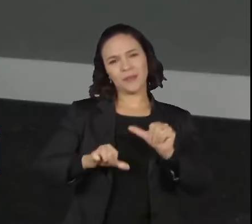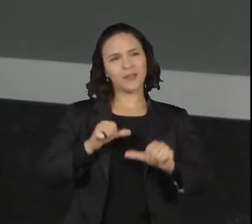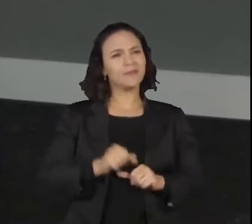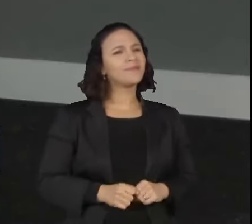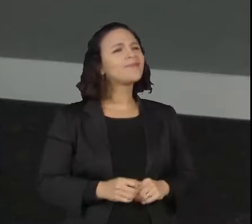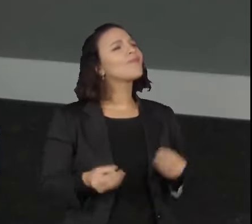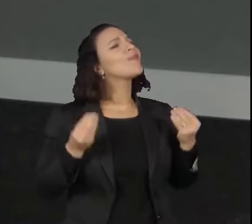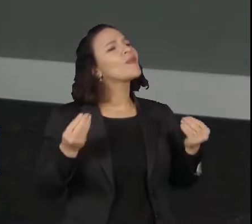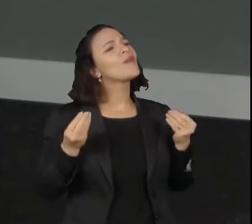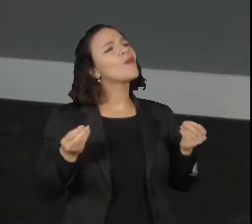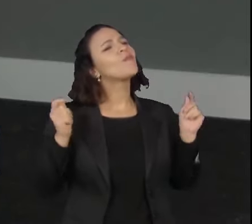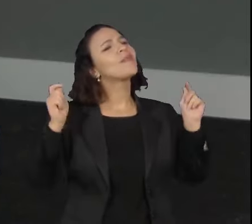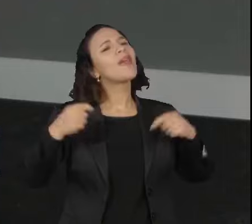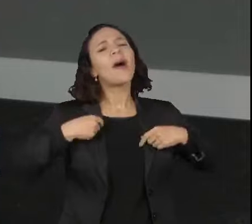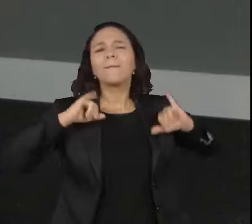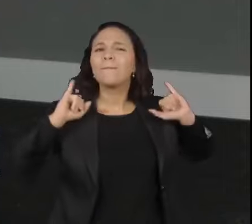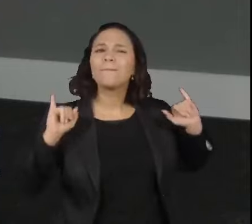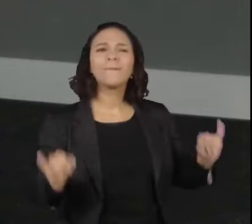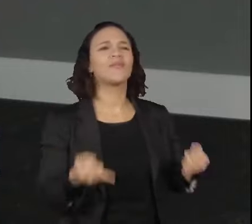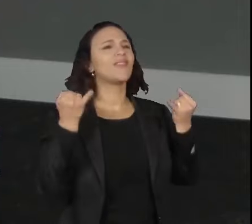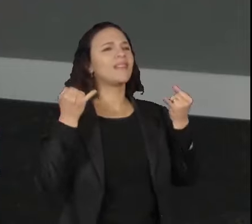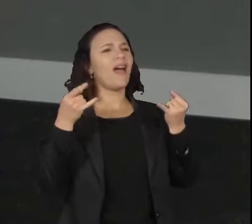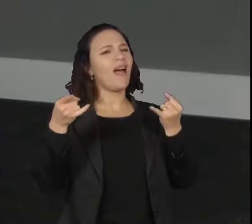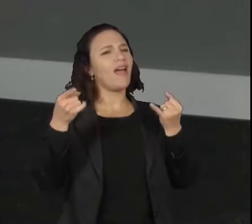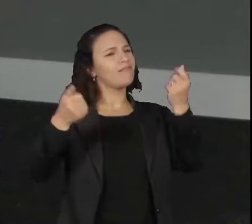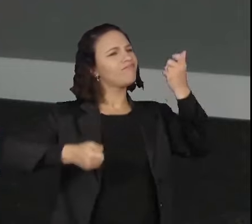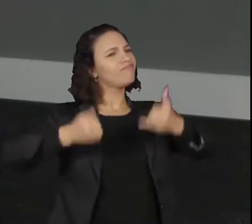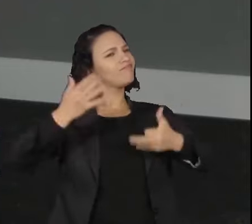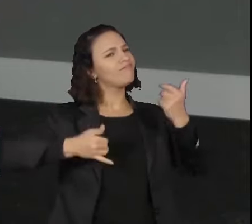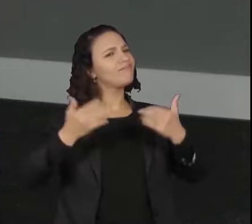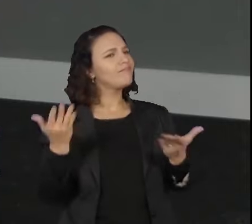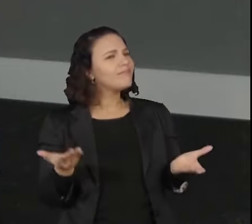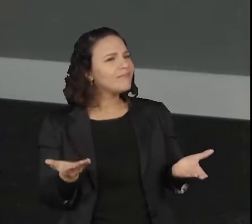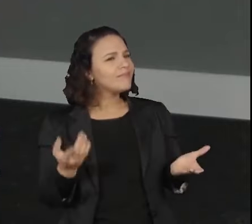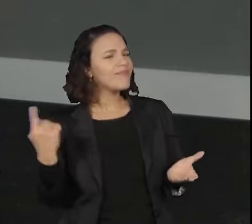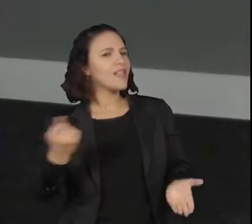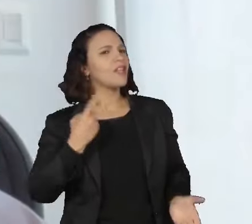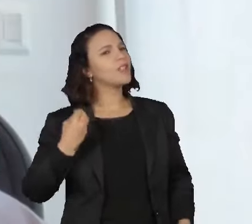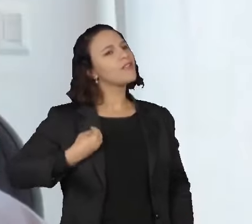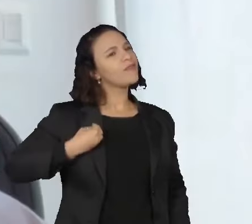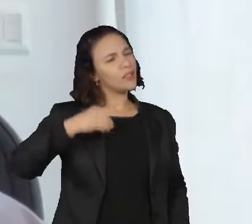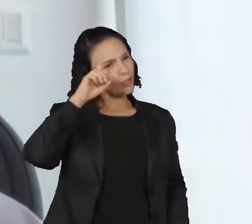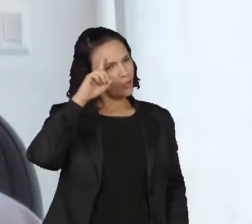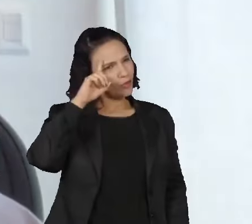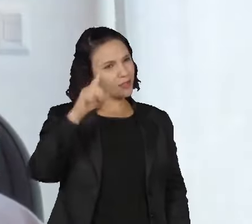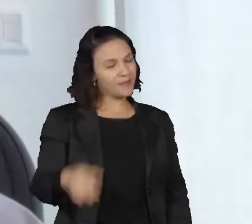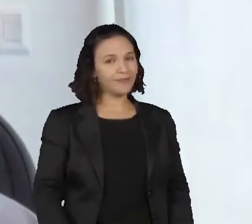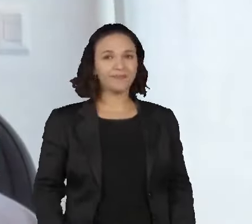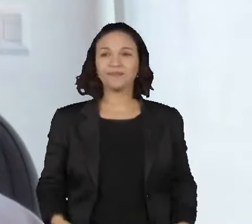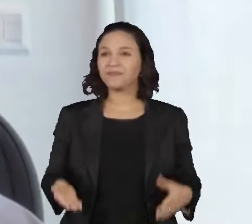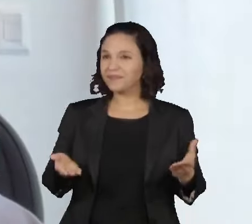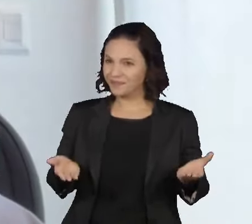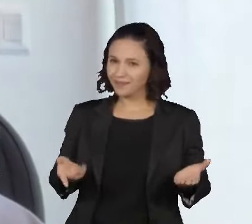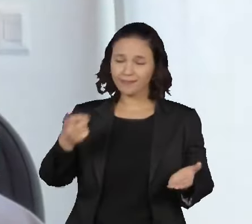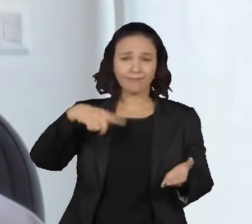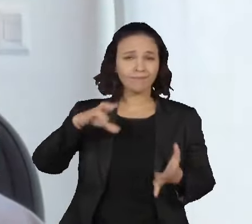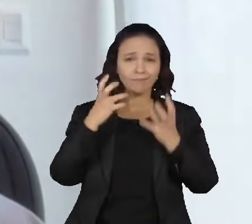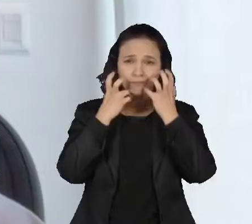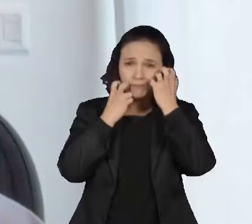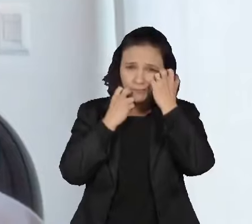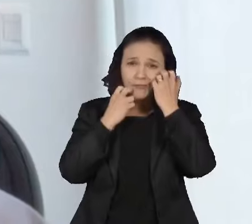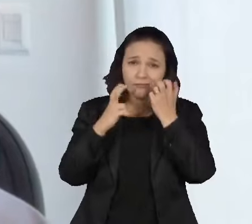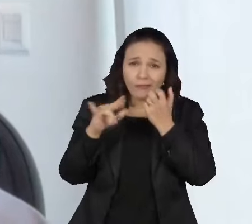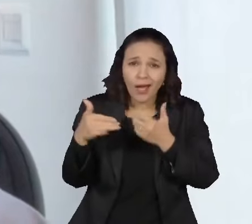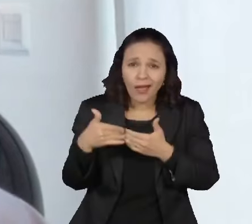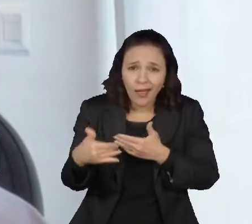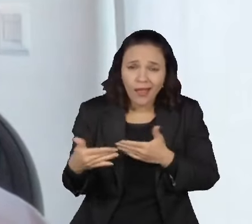gente pode tirar melhor proveito de tudo isso que o senhor está falando no nosso dia a dia? é inevitável, a gente vai envelhecer e em